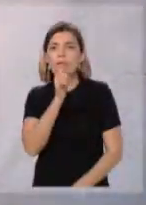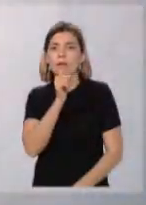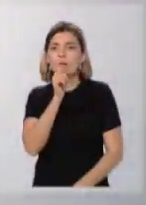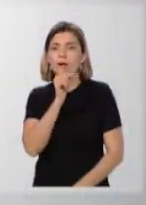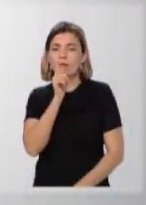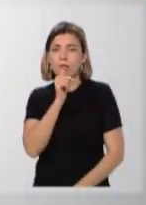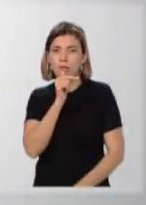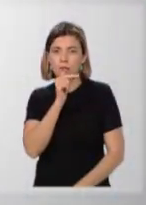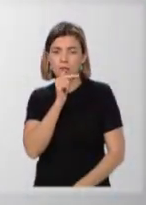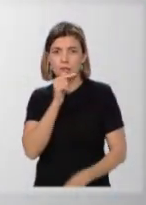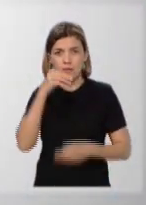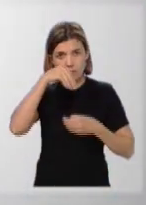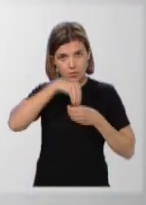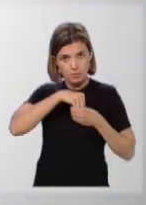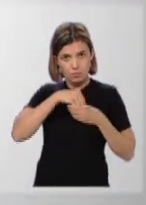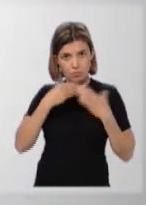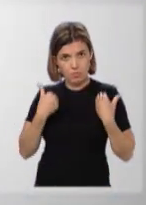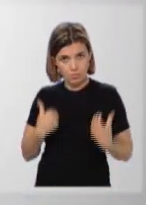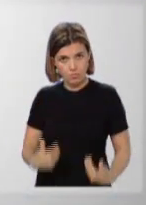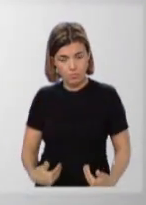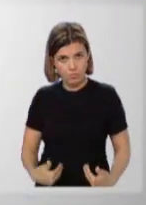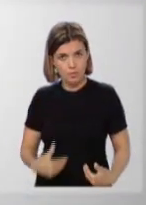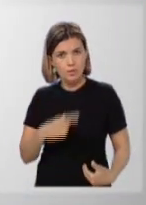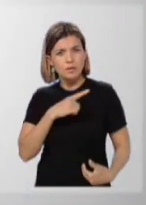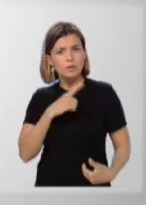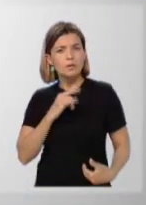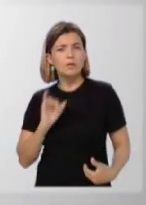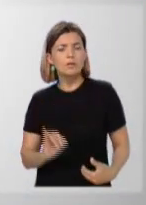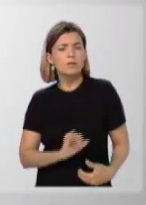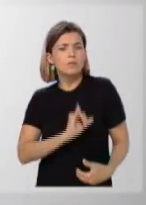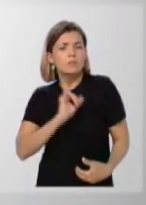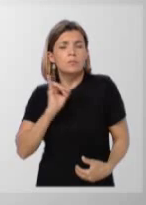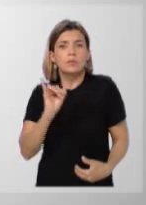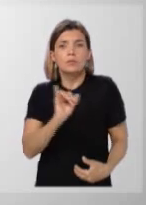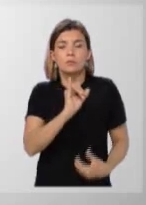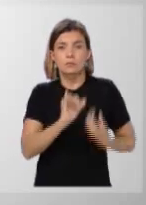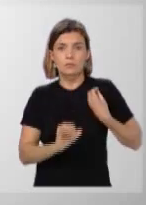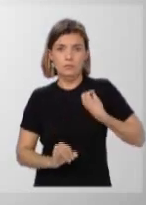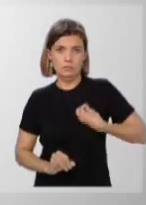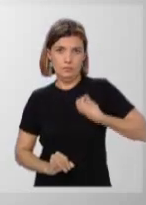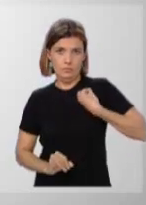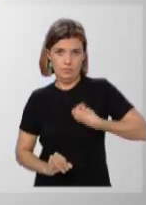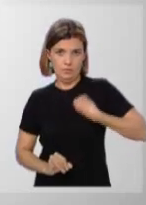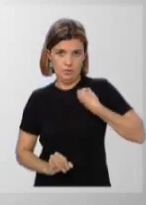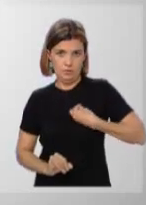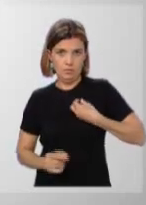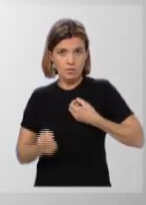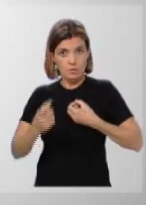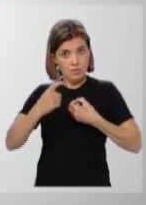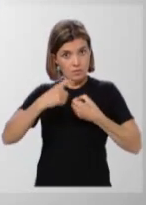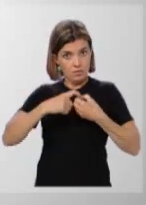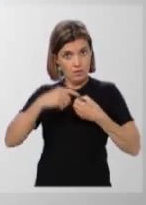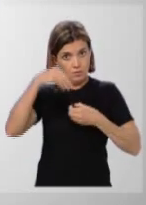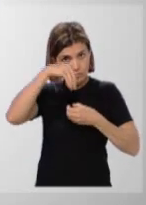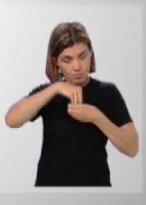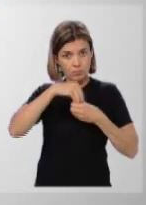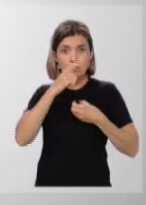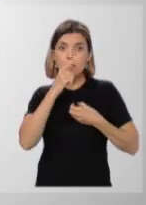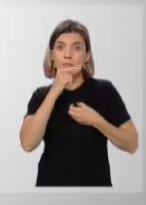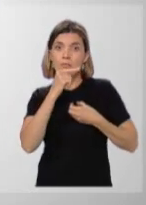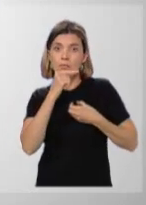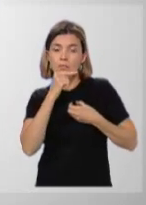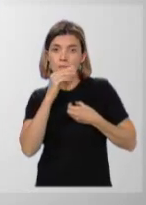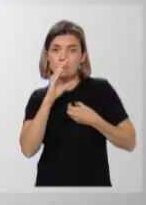A água e as moléculas orgânicas constituem a unidade básica de qualquer ser vivo, a célula.